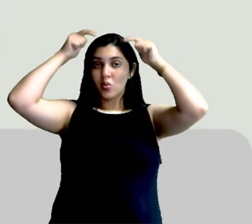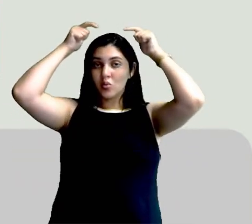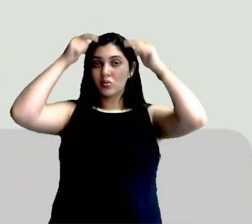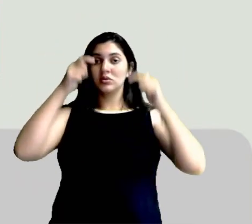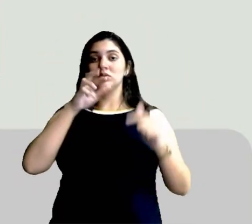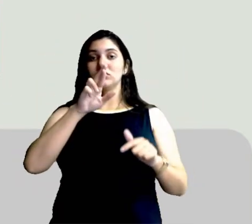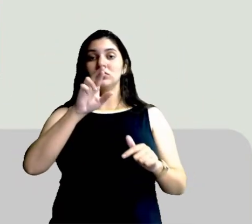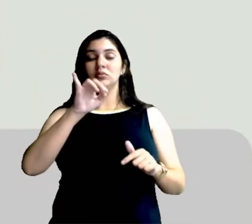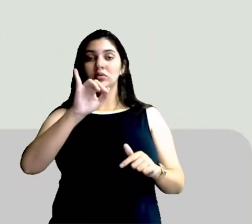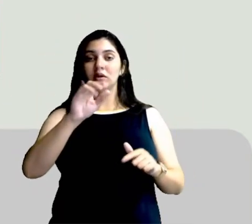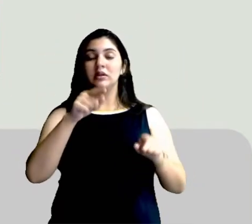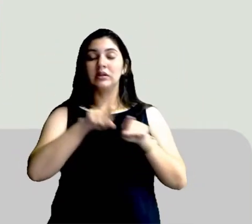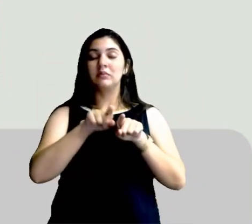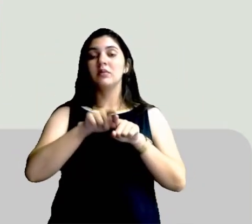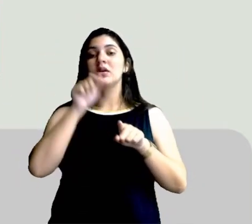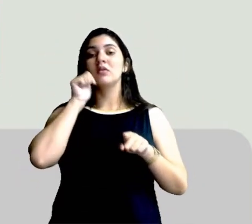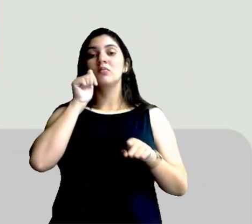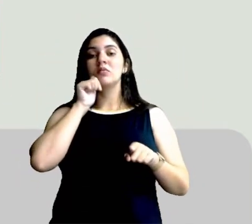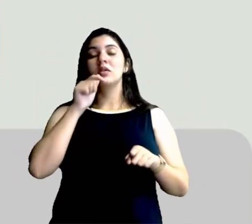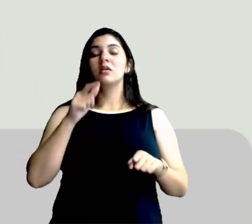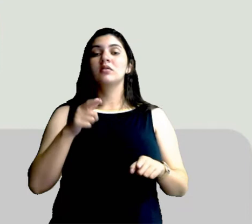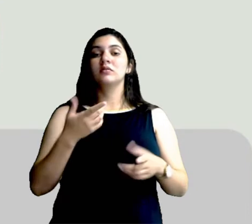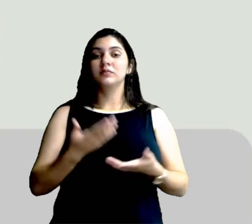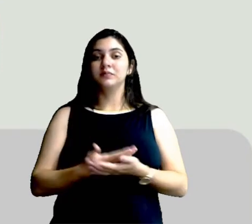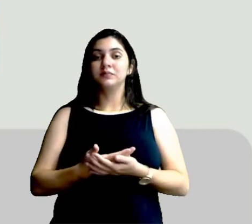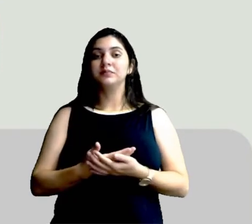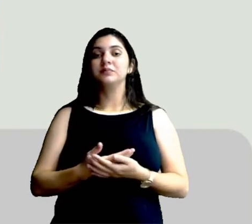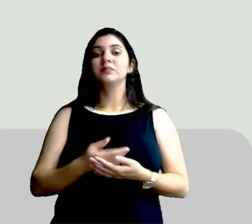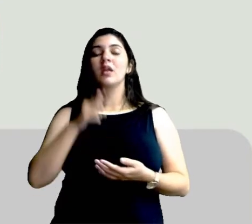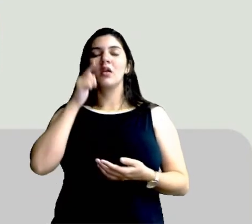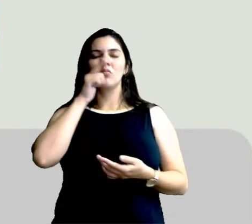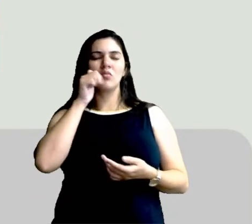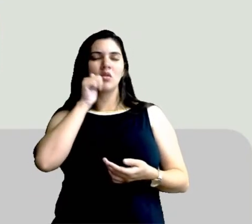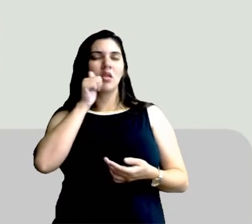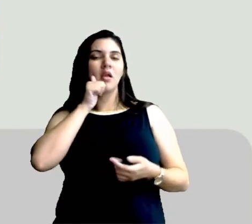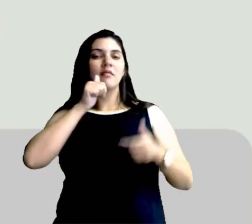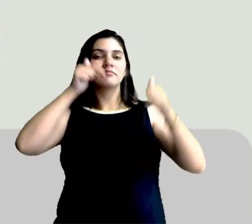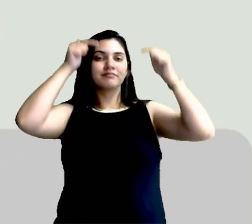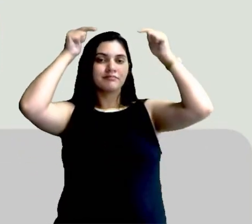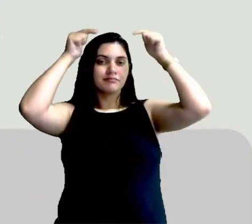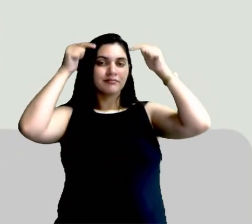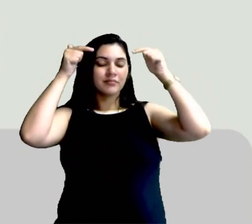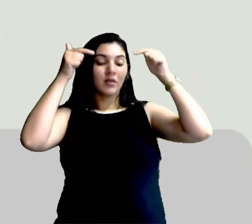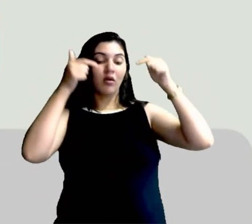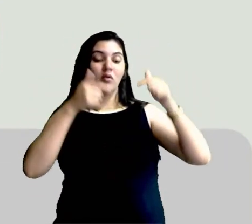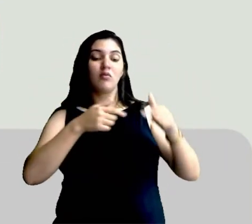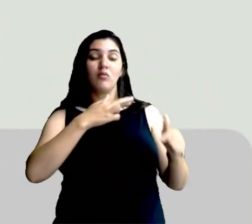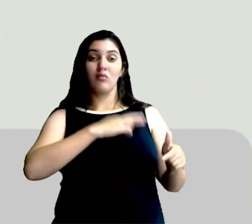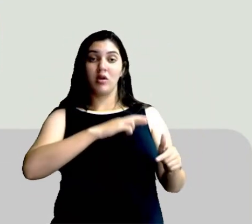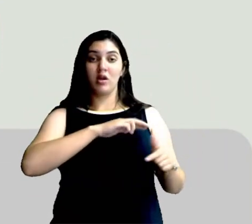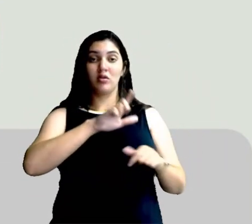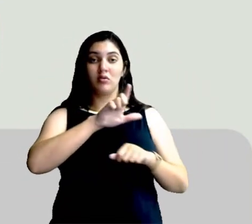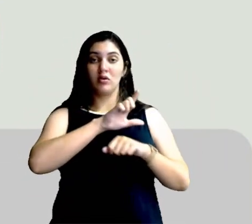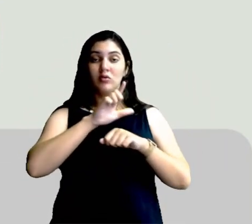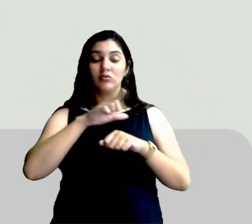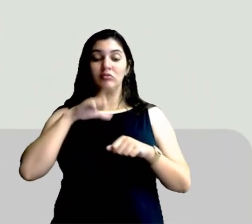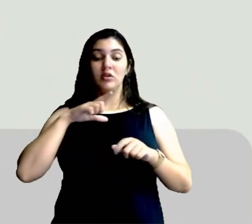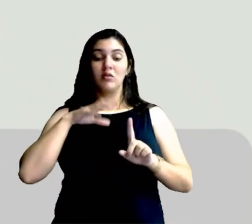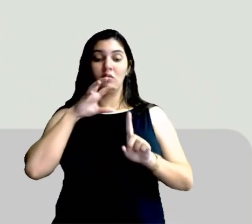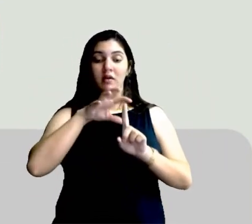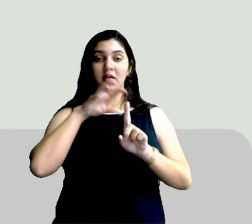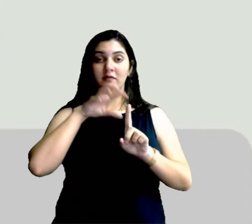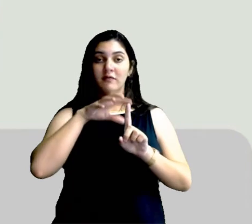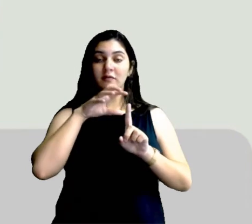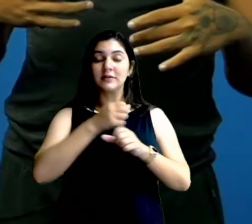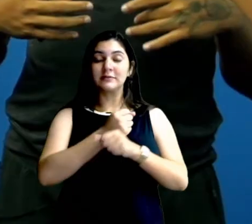e as mulheres inclusive tinha as mulheres da Elite da realeza de do reino de coxa e uma influência muito grande nessa